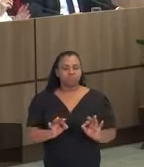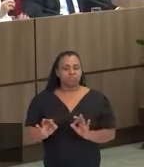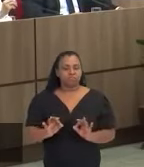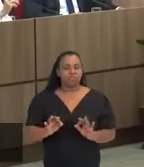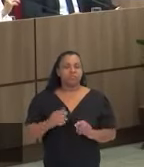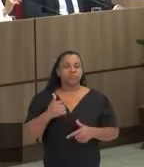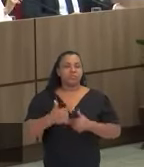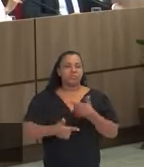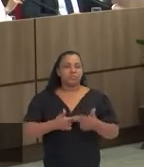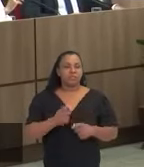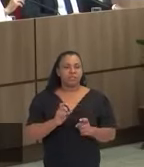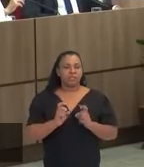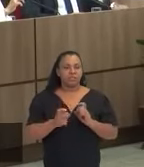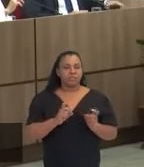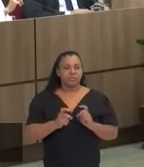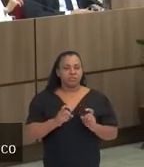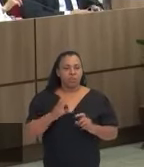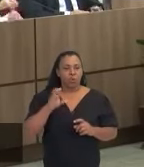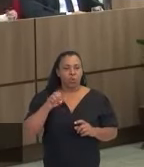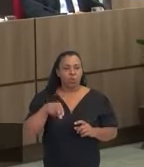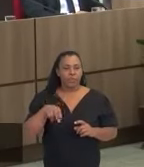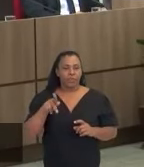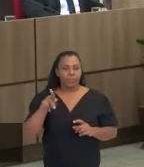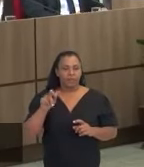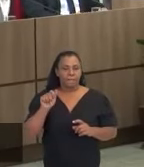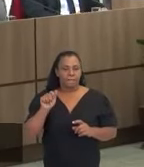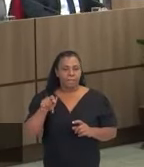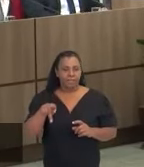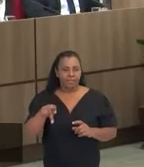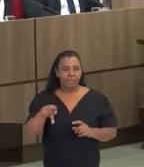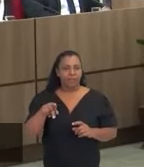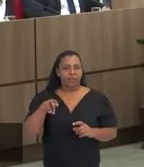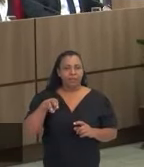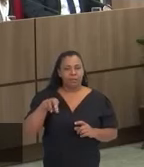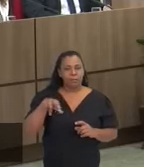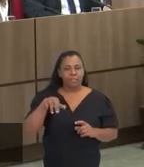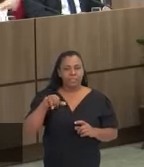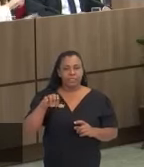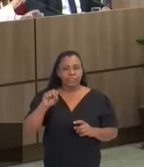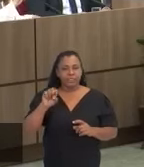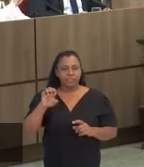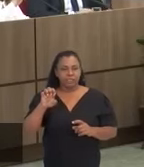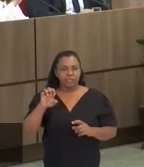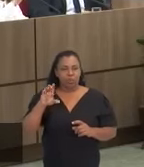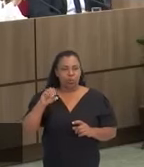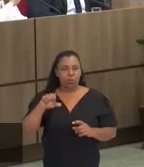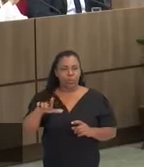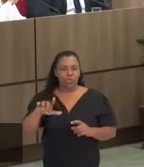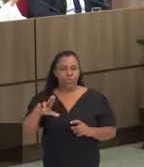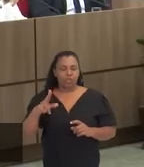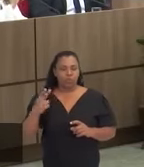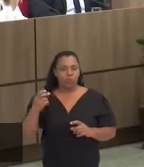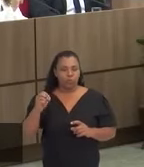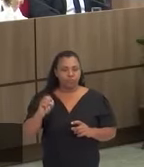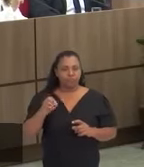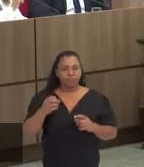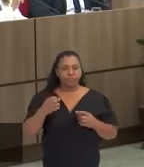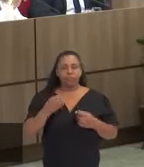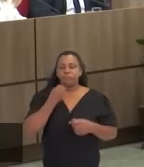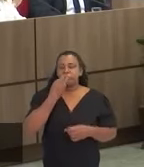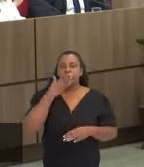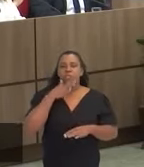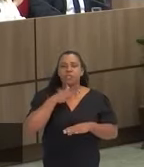Pública, CONAP, Marici Coelho de Barros Pereira. Boa tarde a todas e a todos.